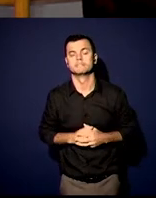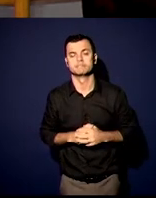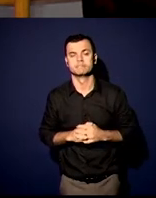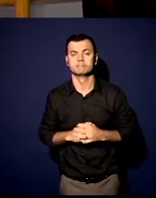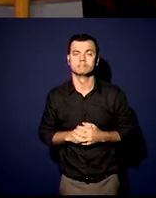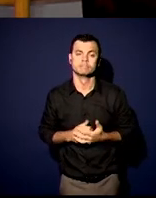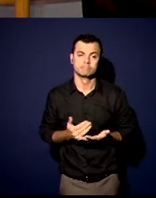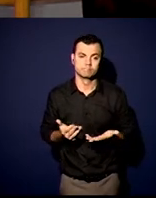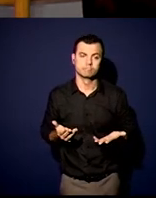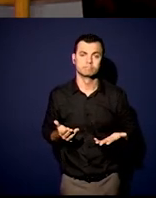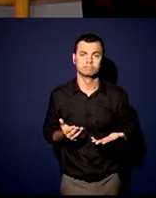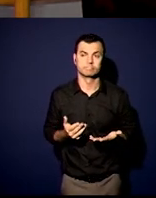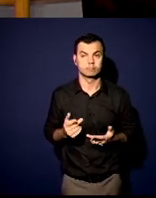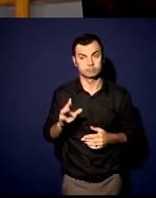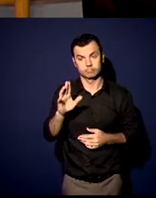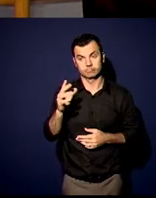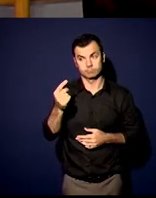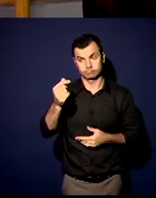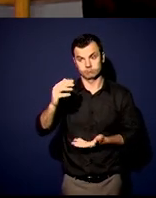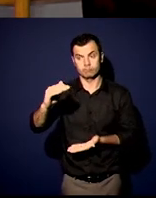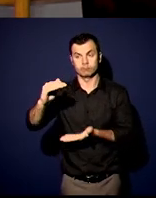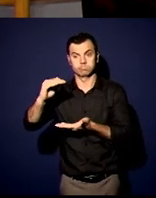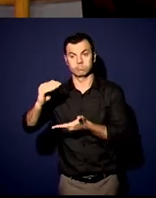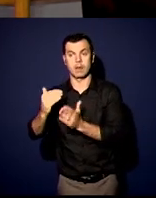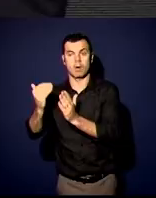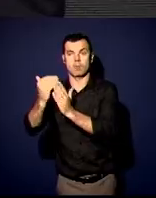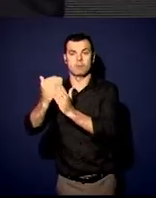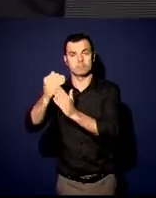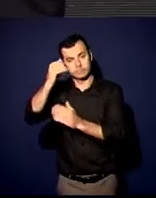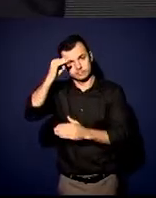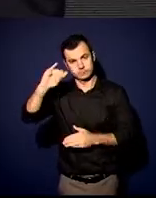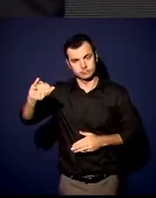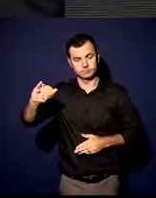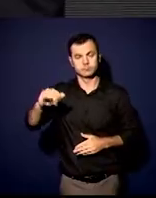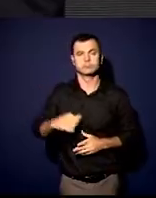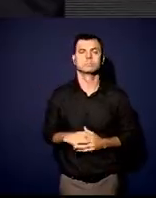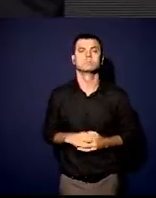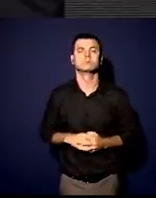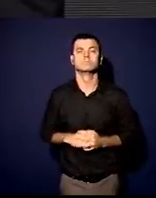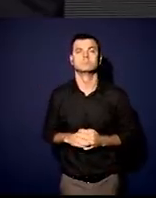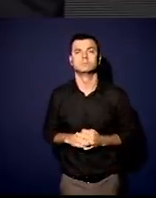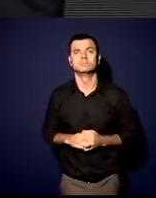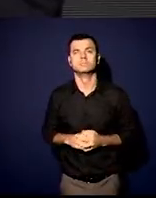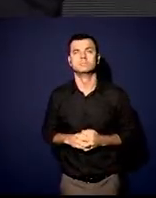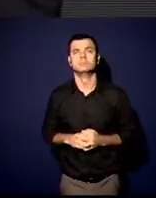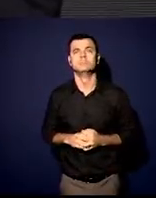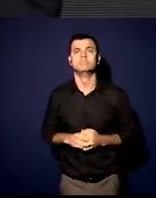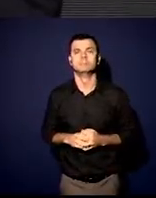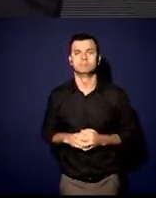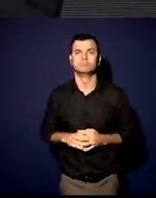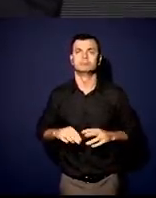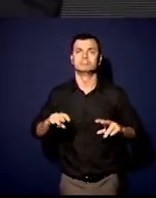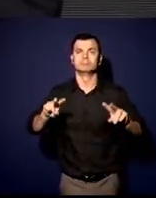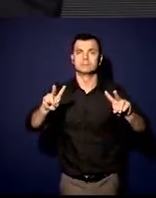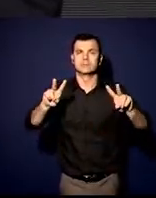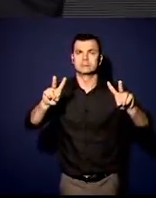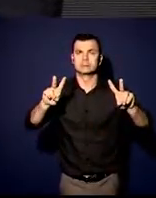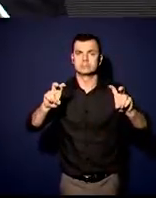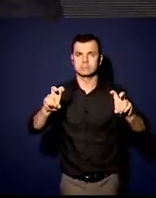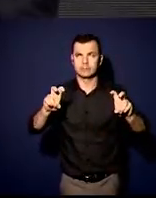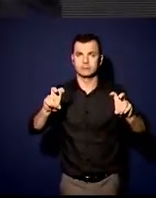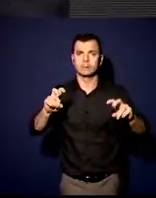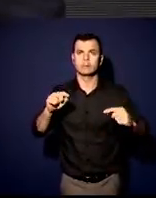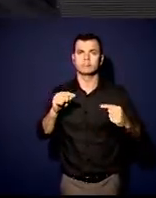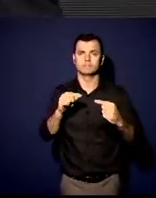dessa intenção de não ser aumentar a carga tributária esse tema muito particularmente foi o tema